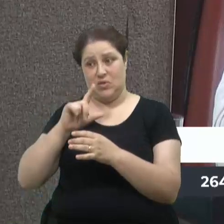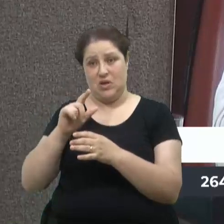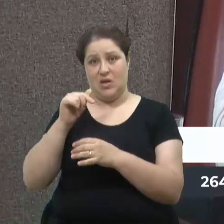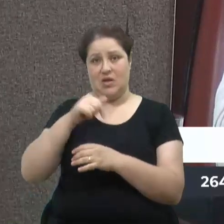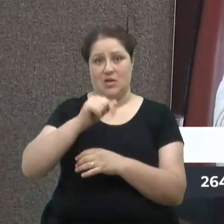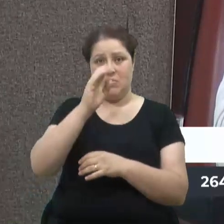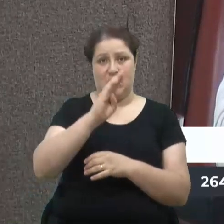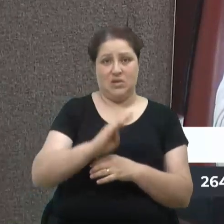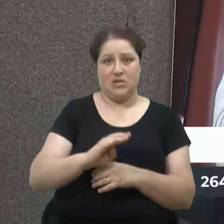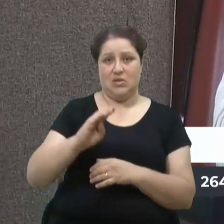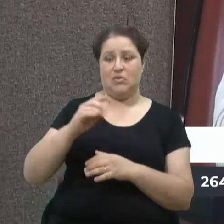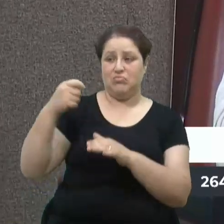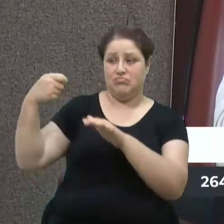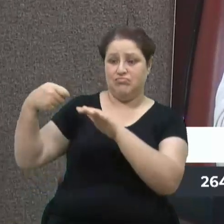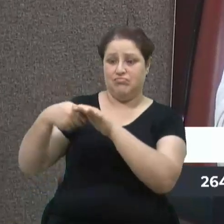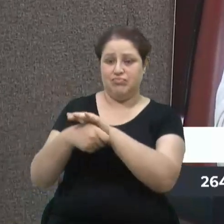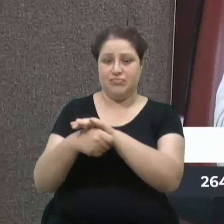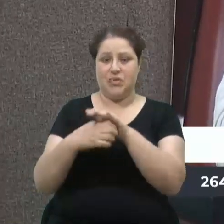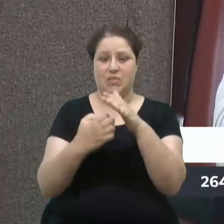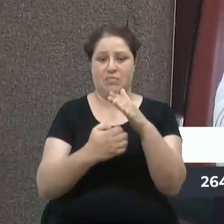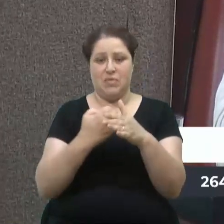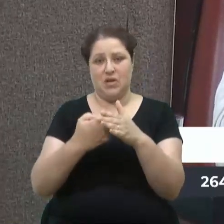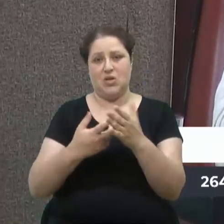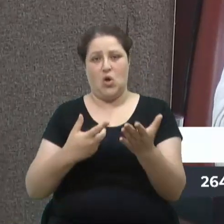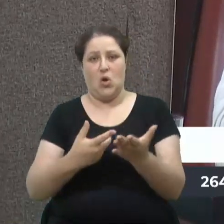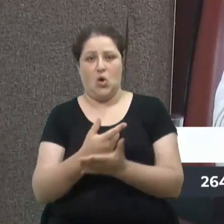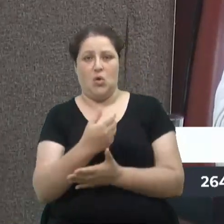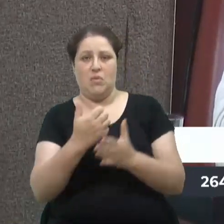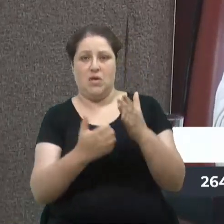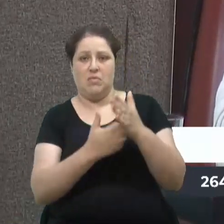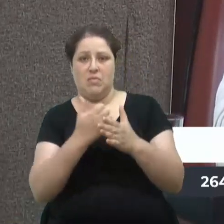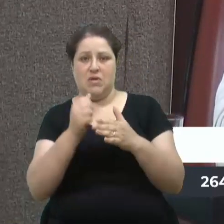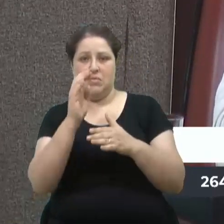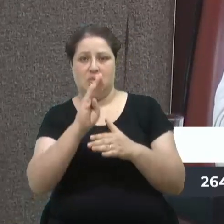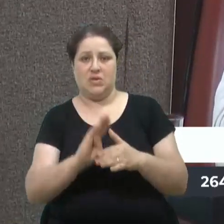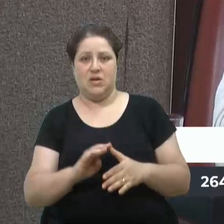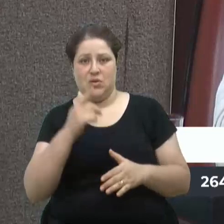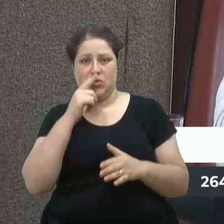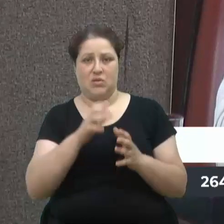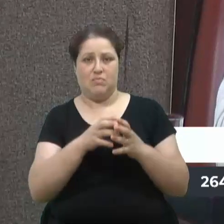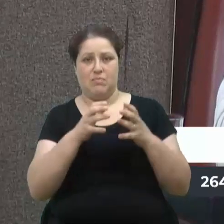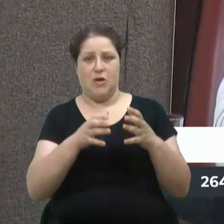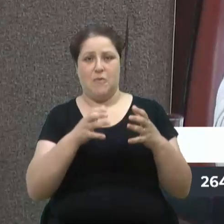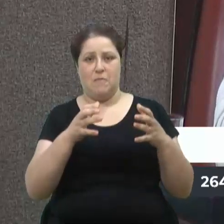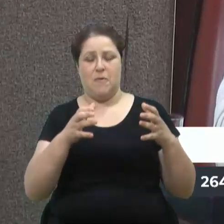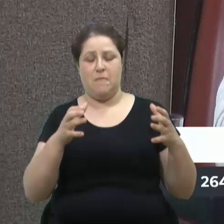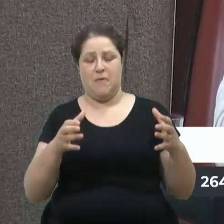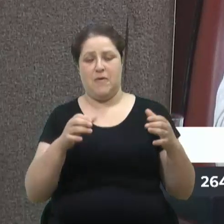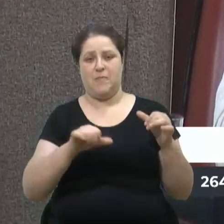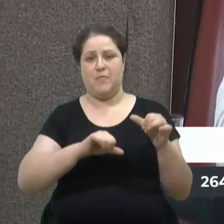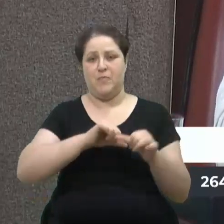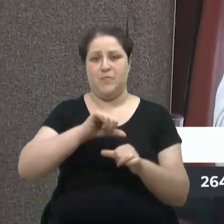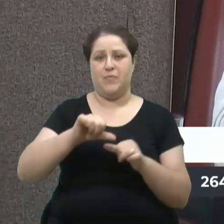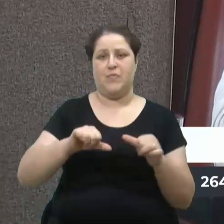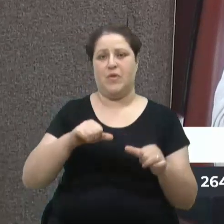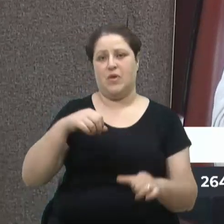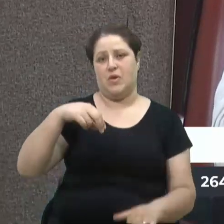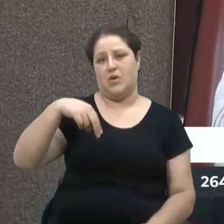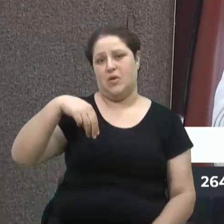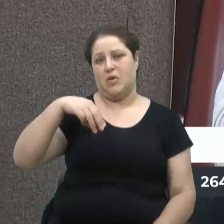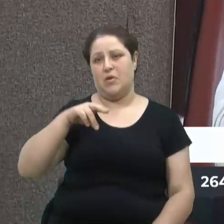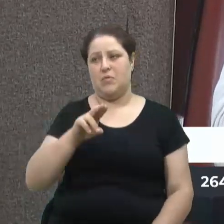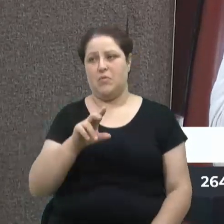Brasil, investir em empresas, até comprar empresas brasileiras para fazer elas crescerem, virarem novas multinacionais, esse capital é